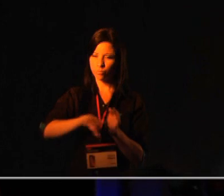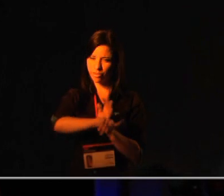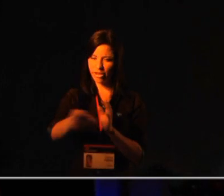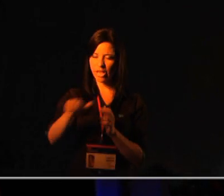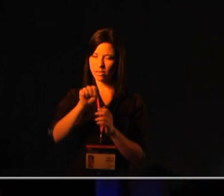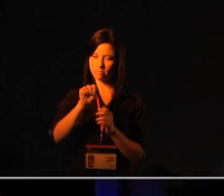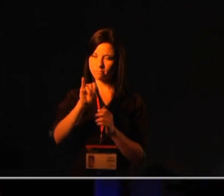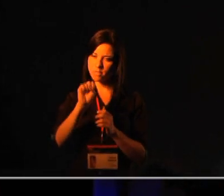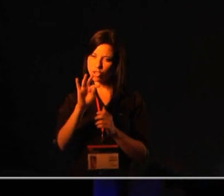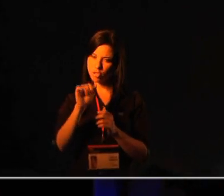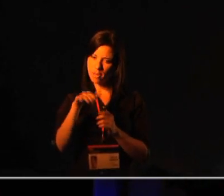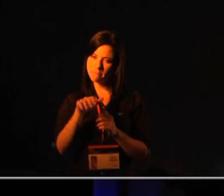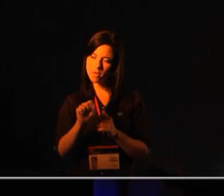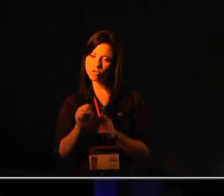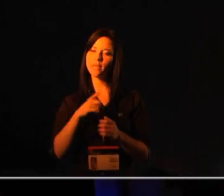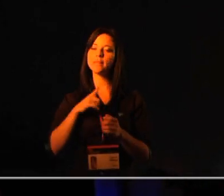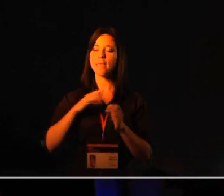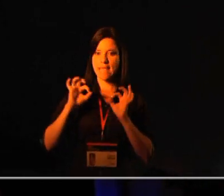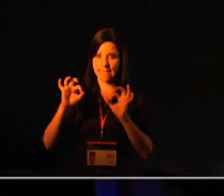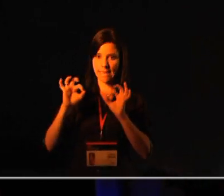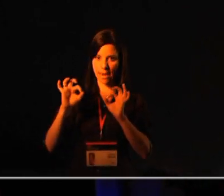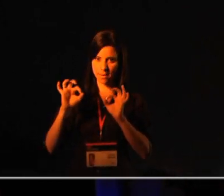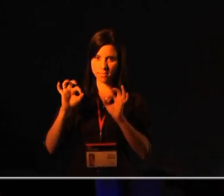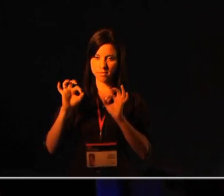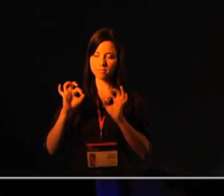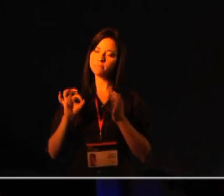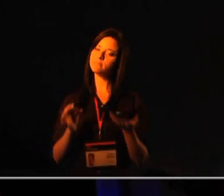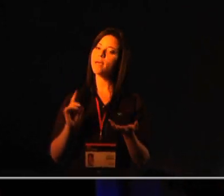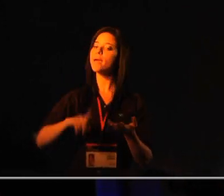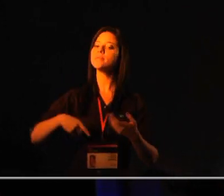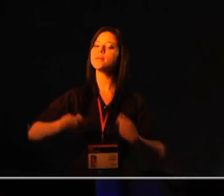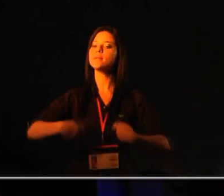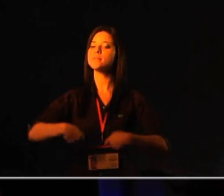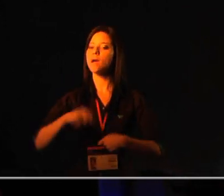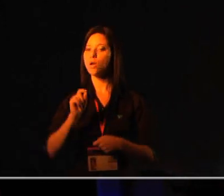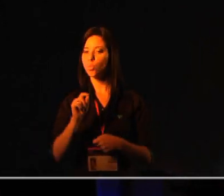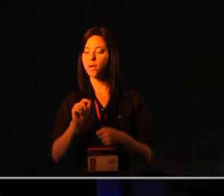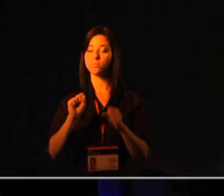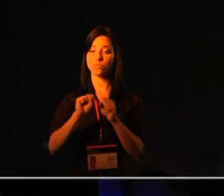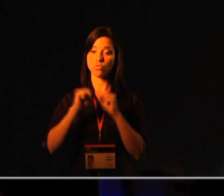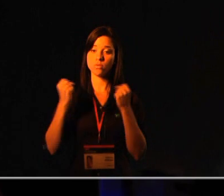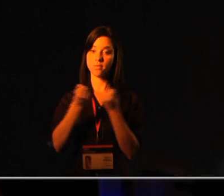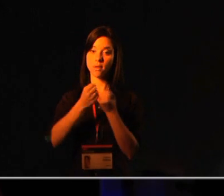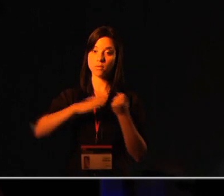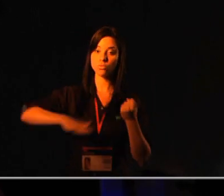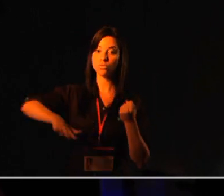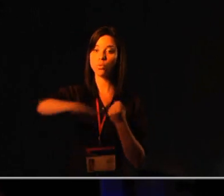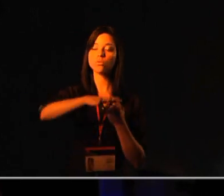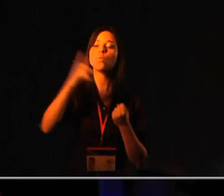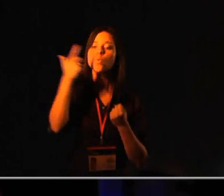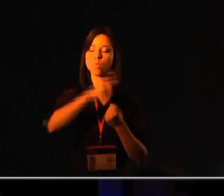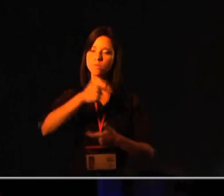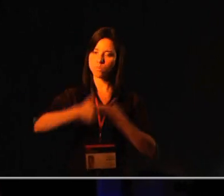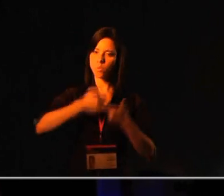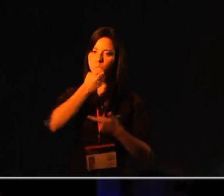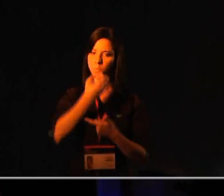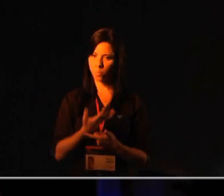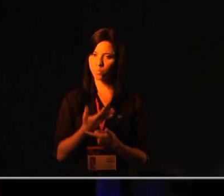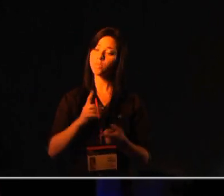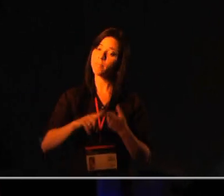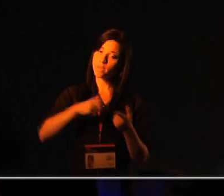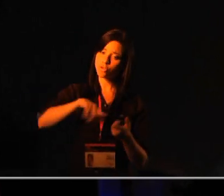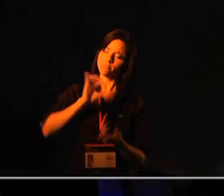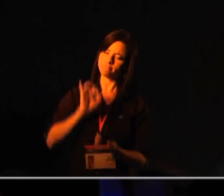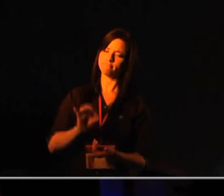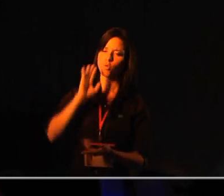sistemas de excelência, né, que são necessários para a sociedade funcionar e que a gente